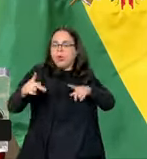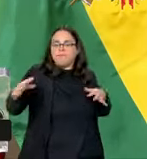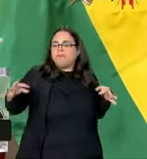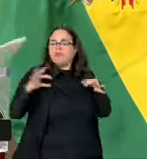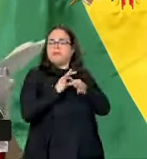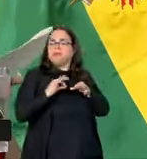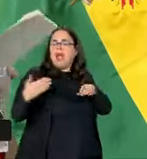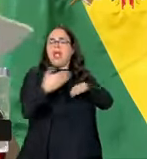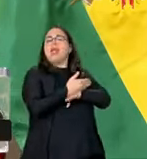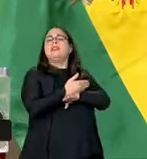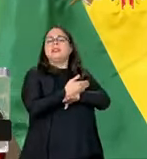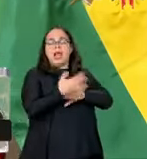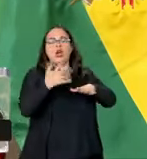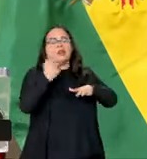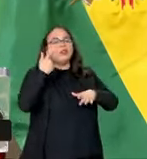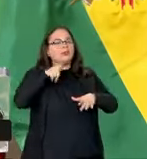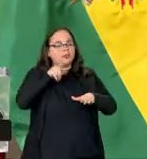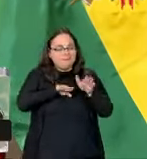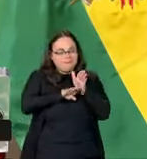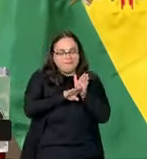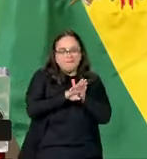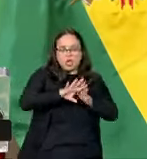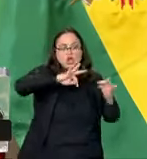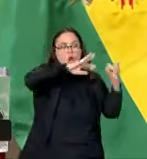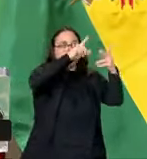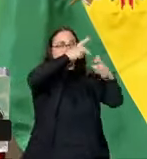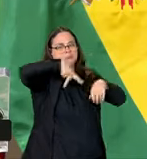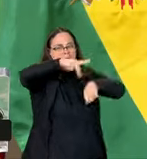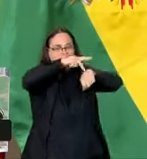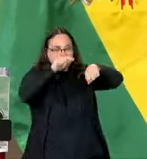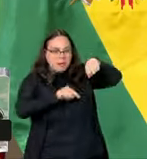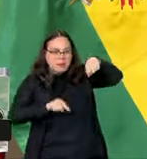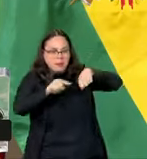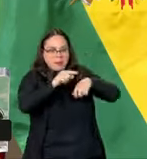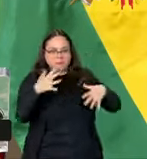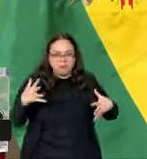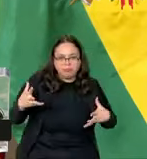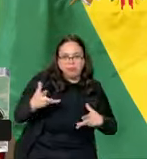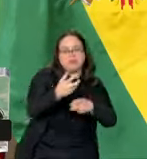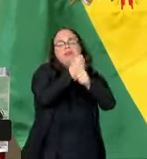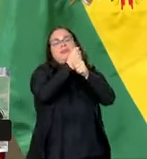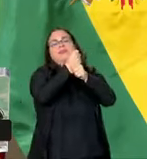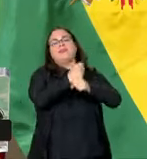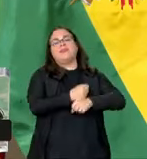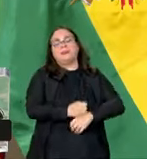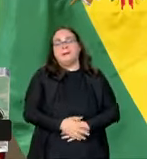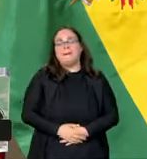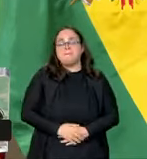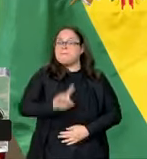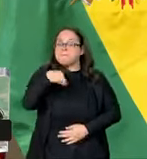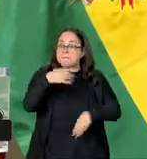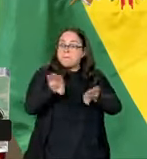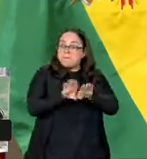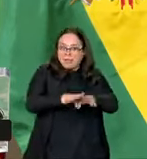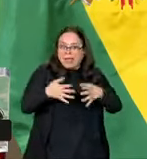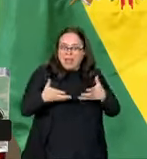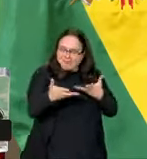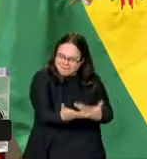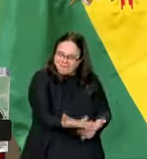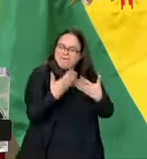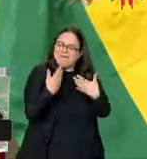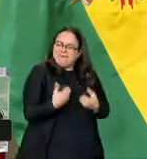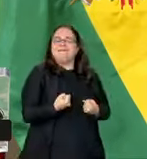concorre para a prosperidade comum. Esperamos também poder receber logo